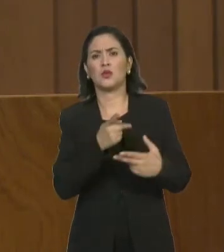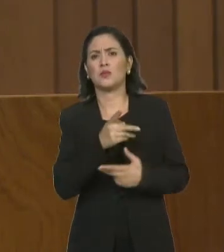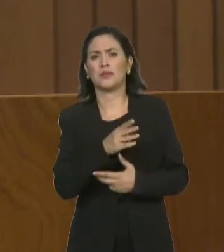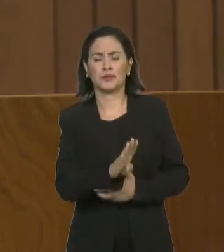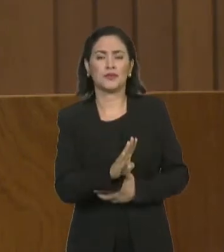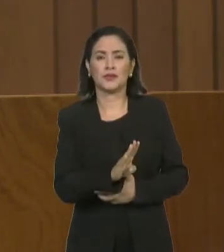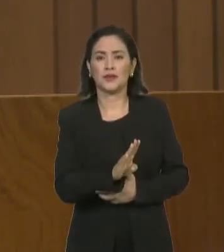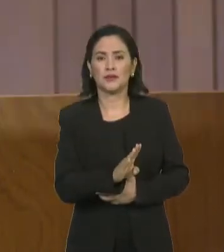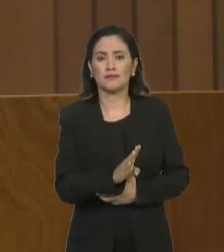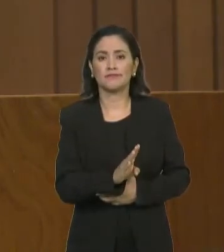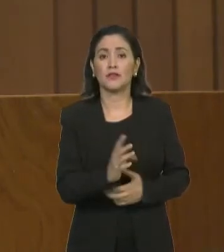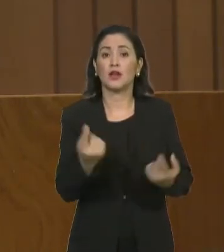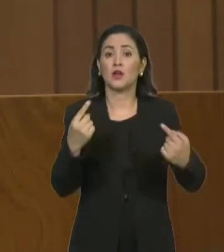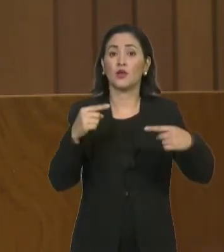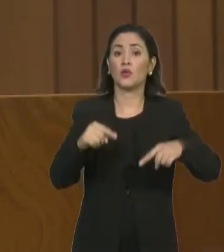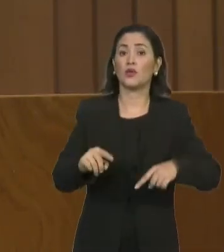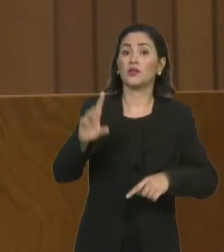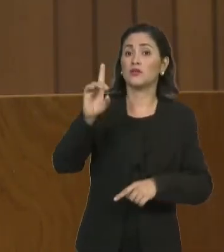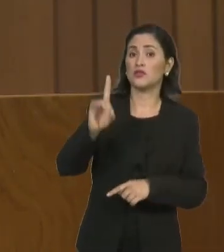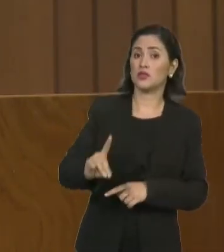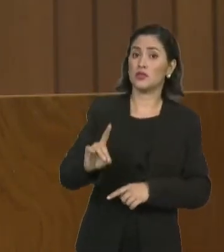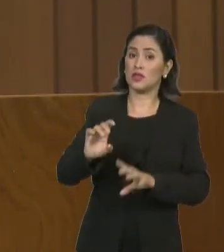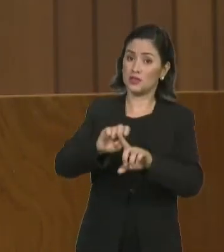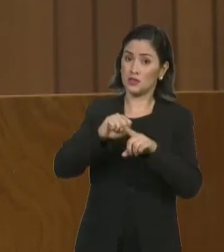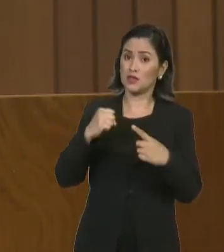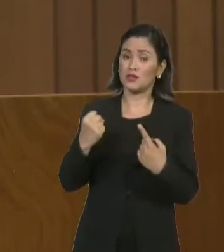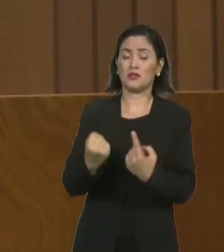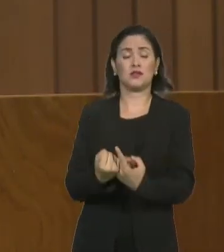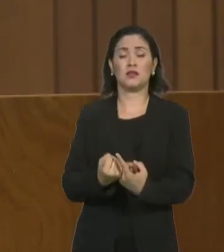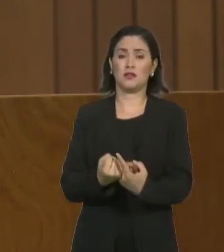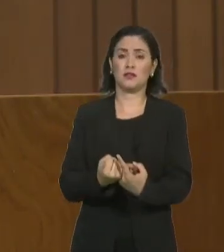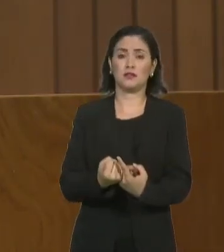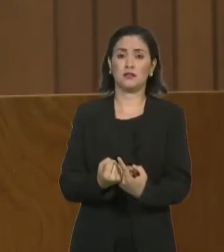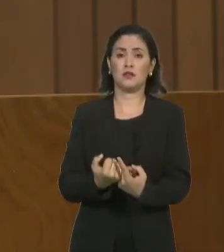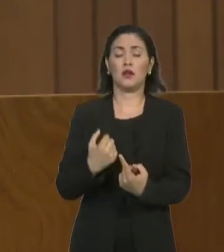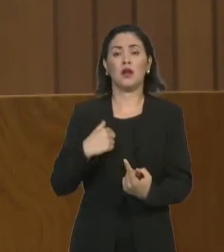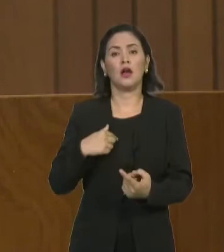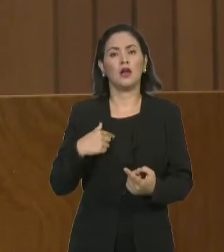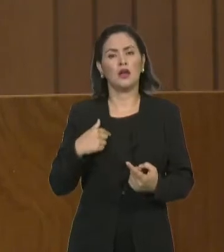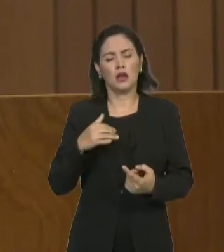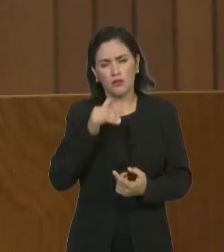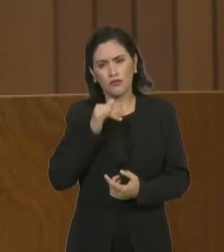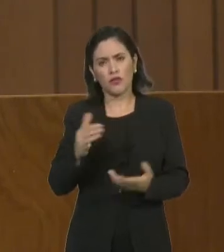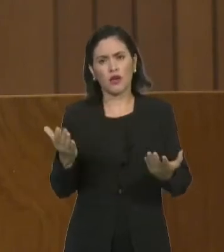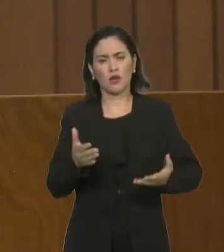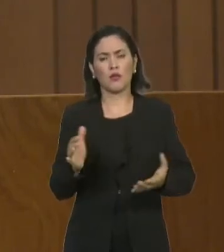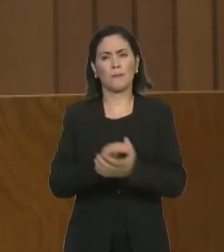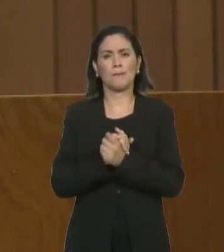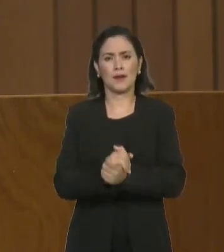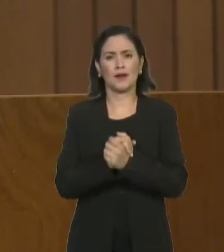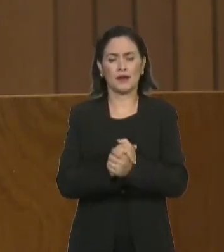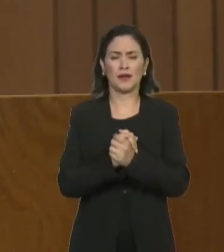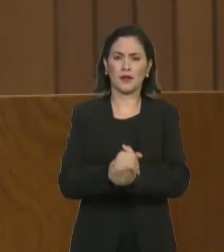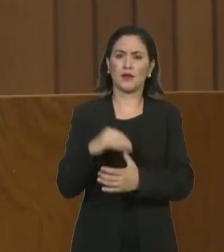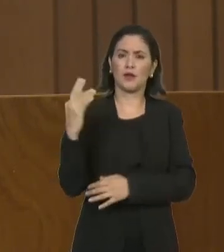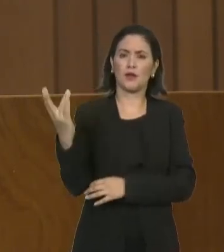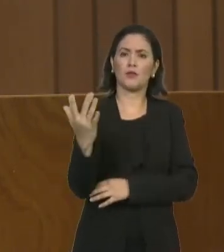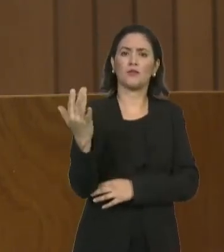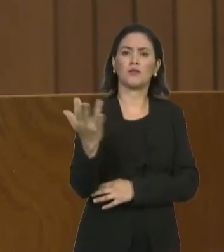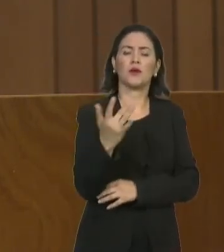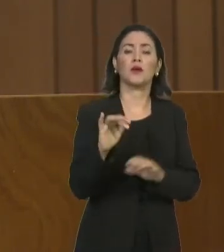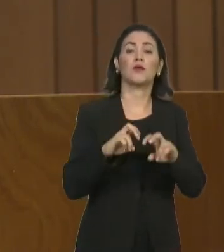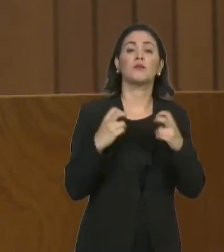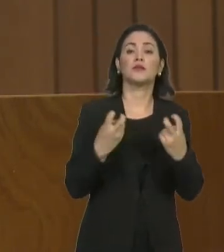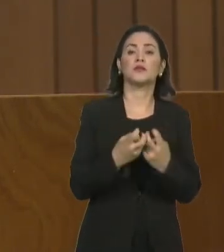constitucional da publicidade da participação social e aí eu faço o elogio a comissão de Meio Ambiente a essa